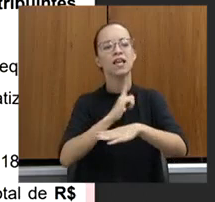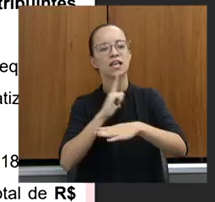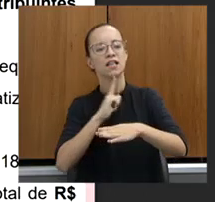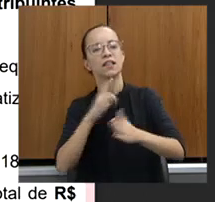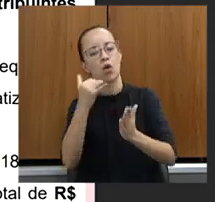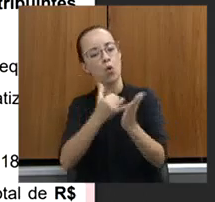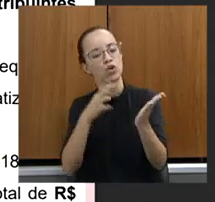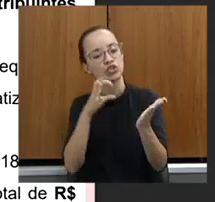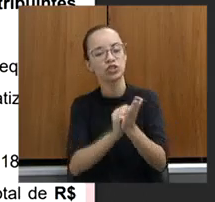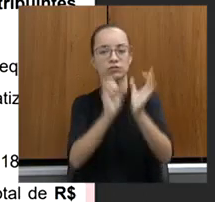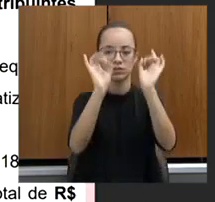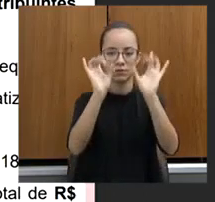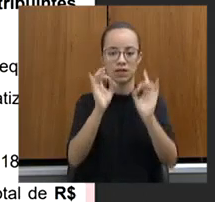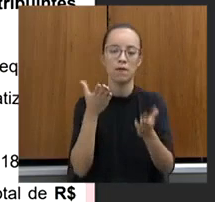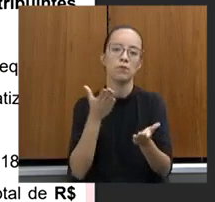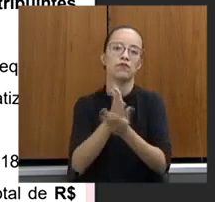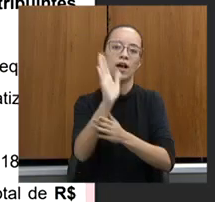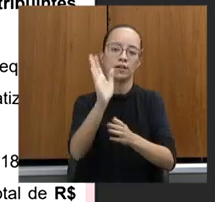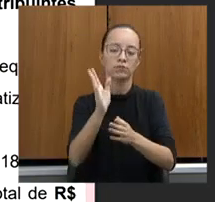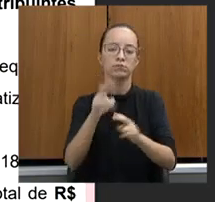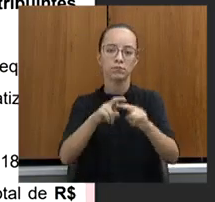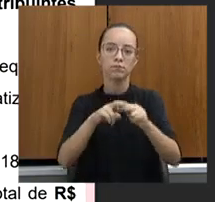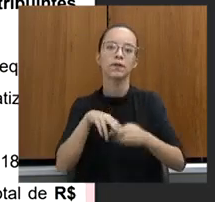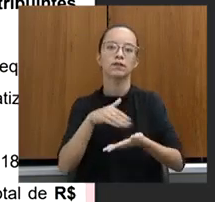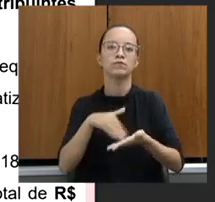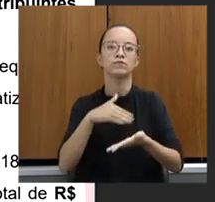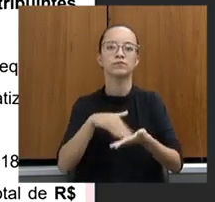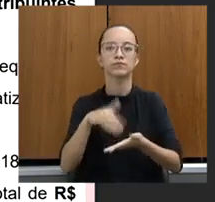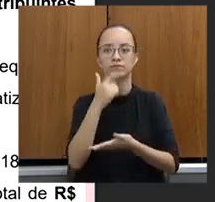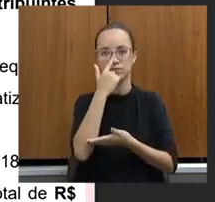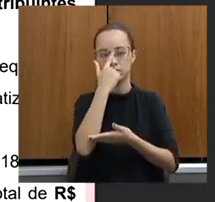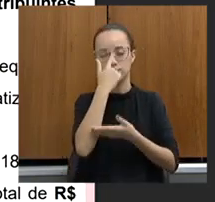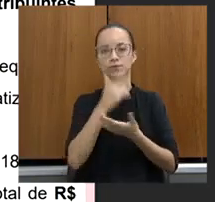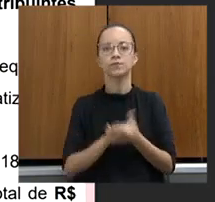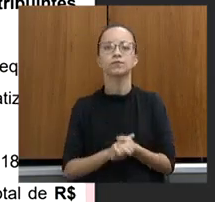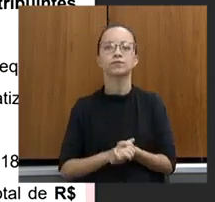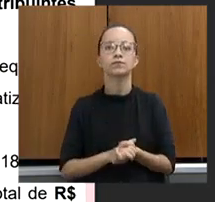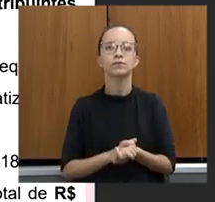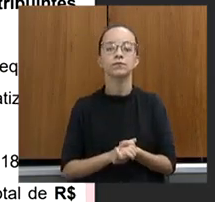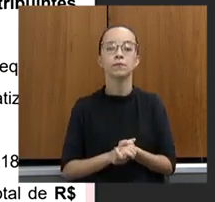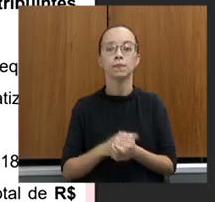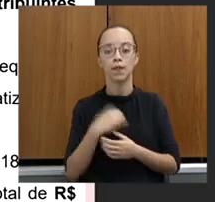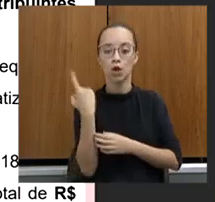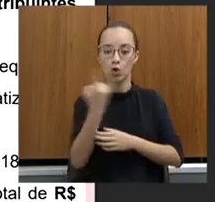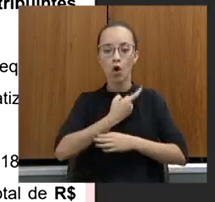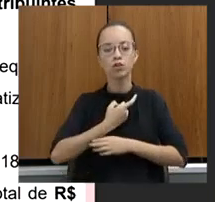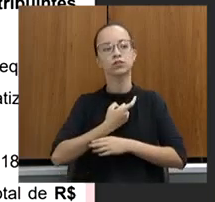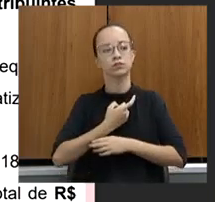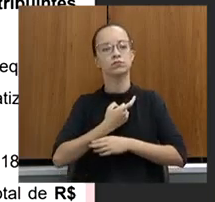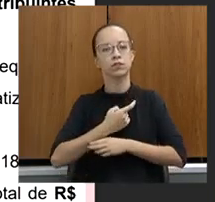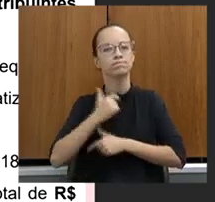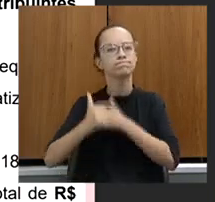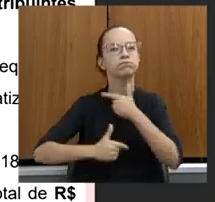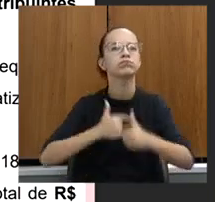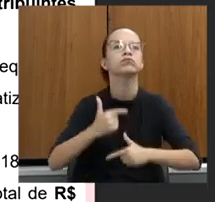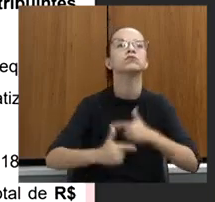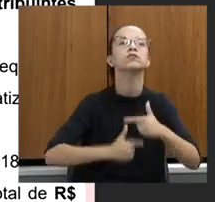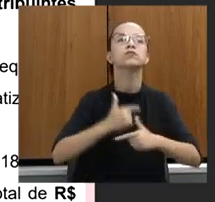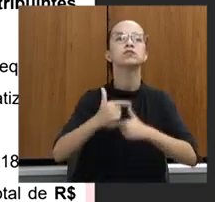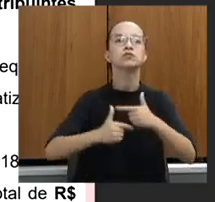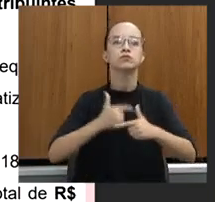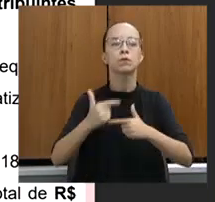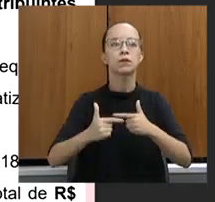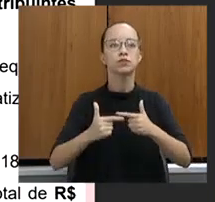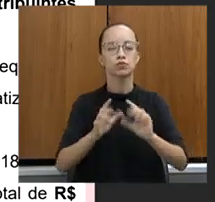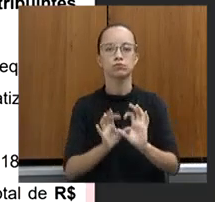o seu regime especial aprovado pela fazenda é a ampliamos o sistema de auto-regularização em